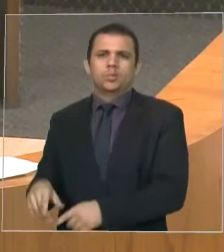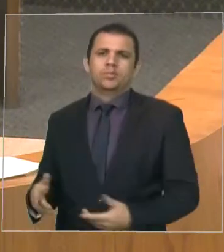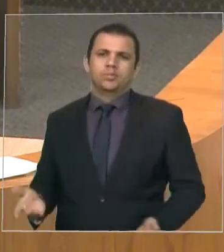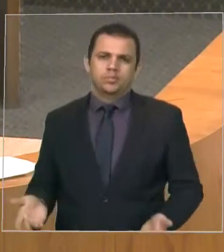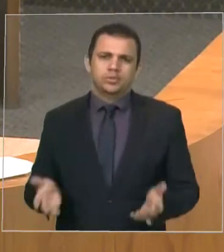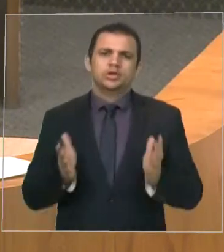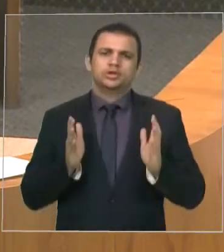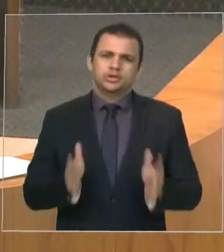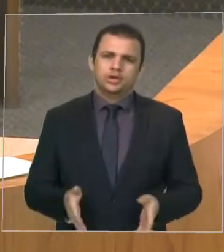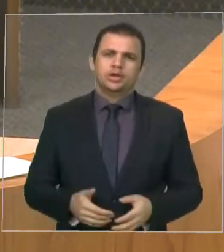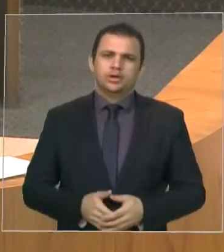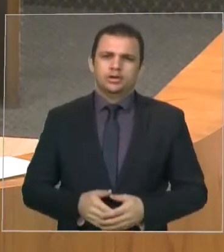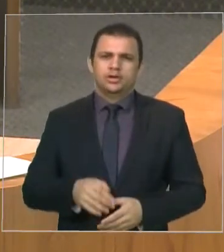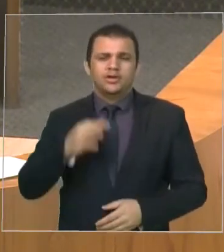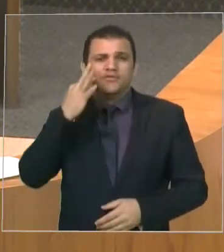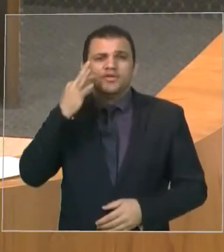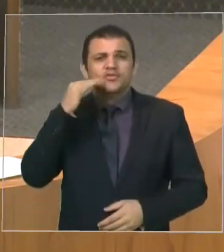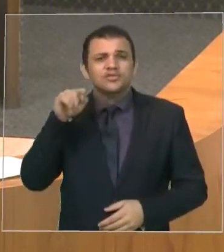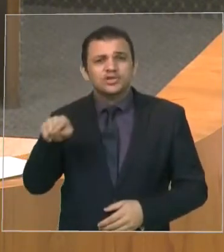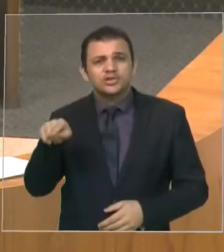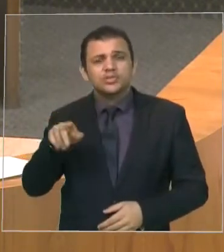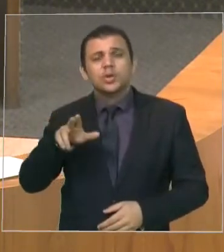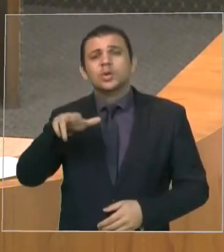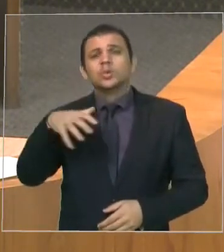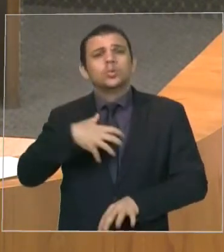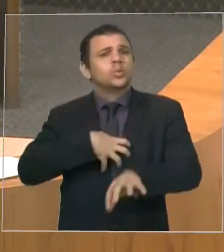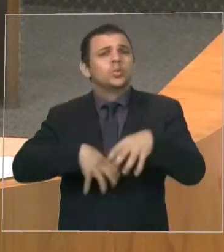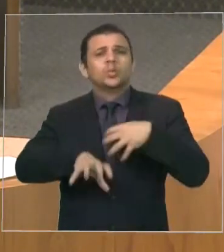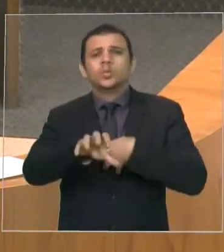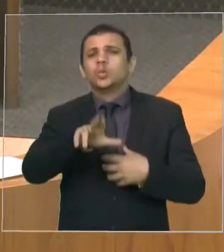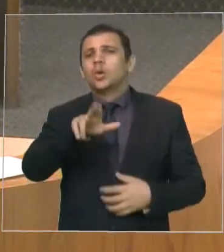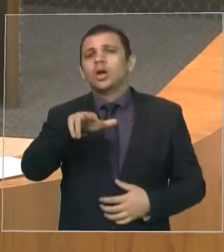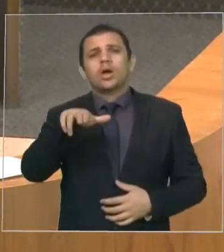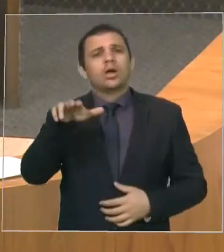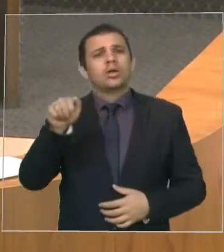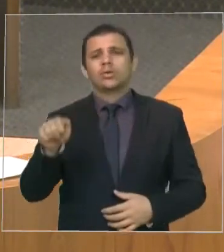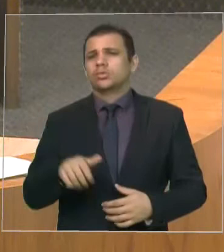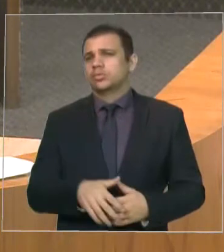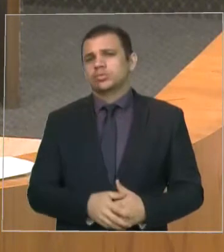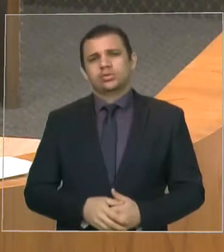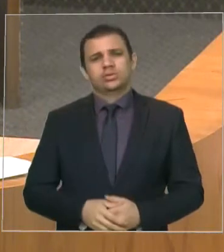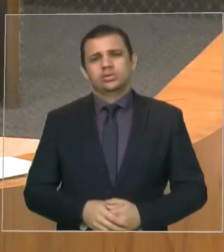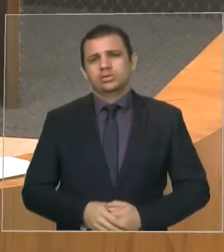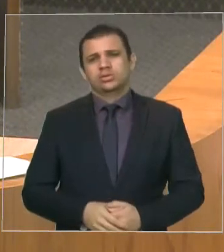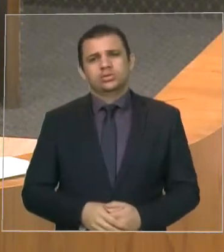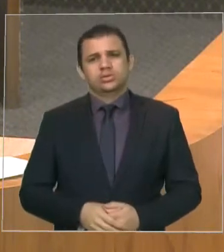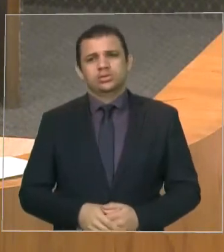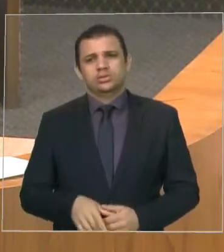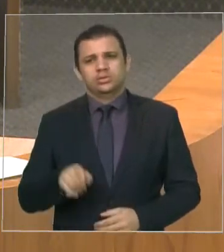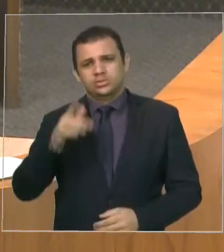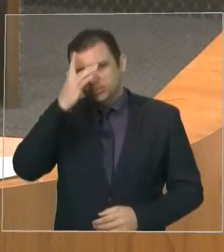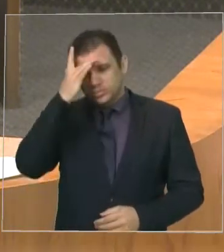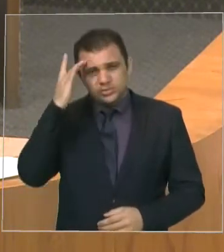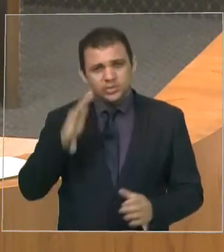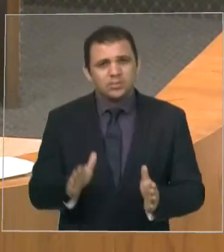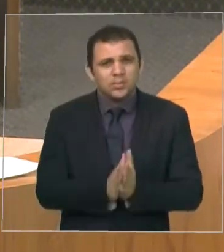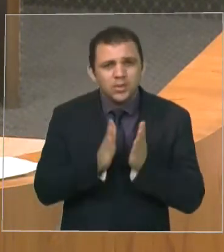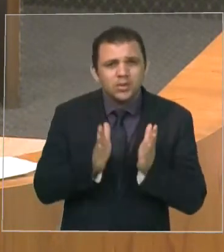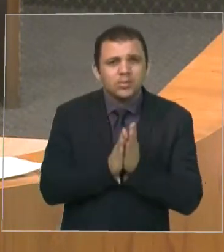Flávio Dino nunca foi sensível, deputada de Lázio, à causa dos mais pobres, dos mais carentes.